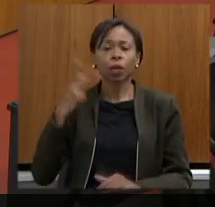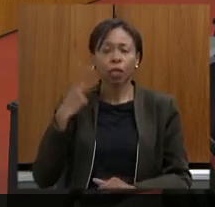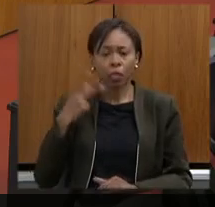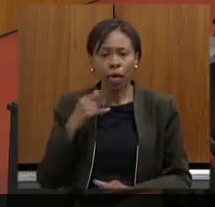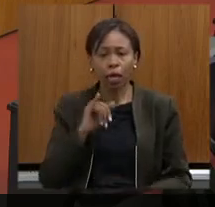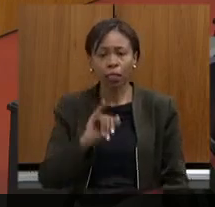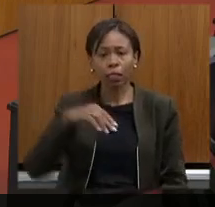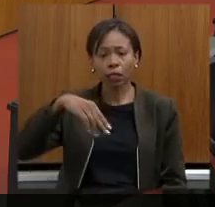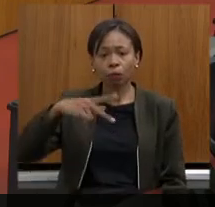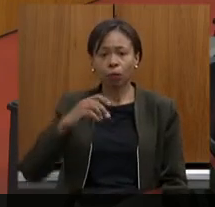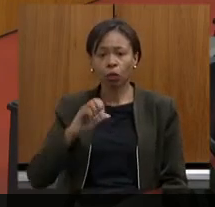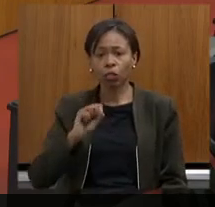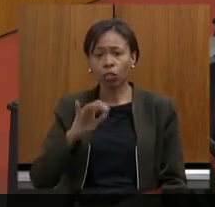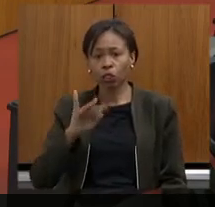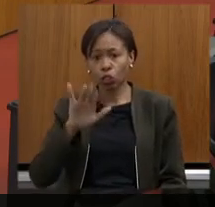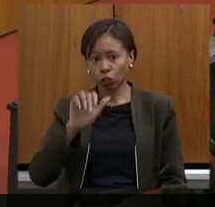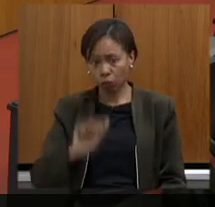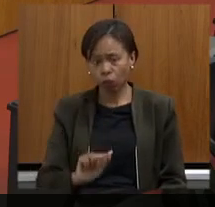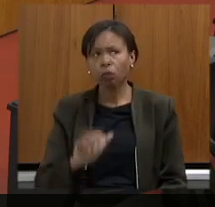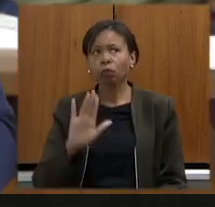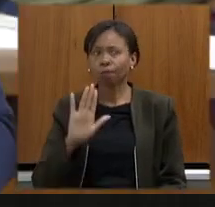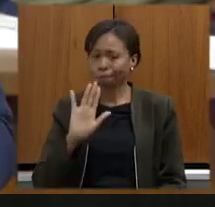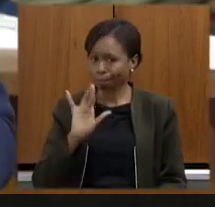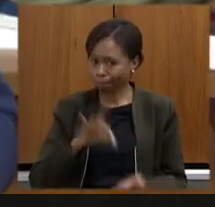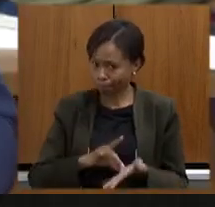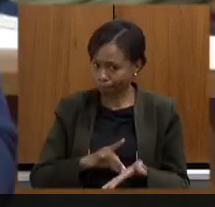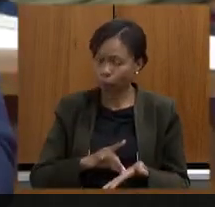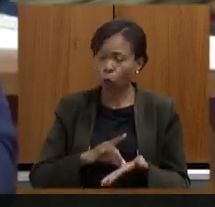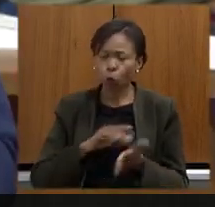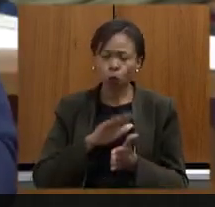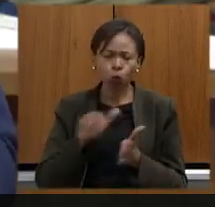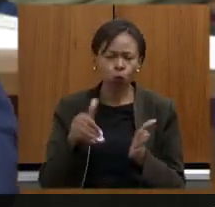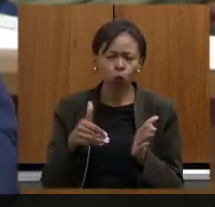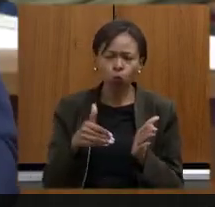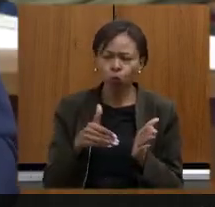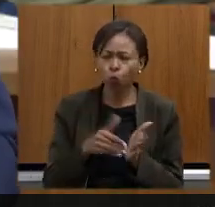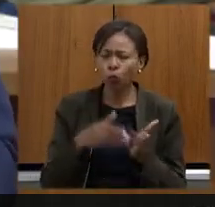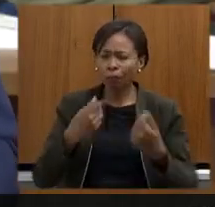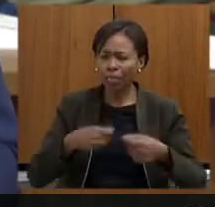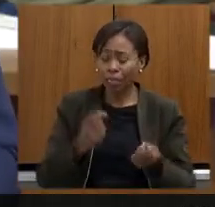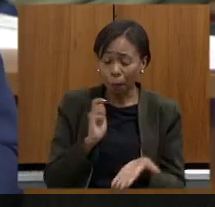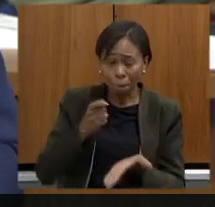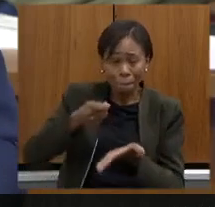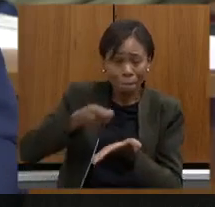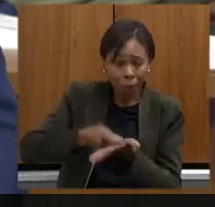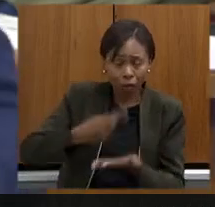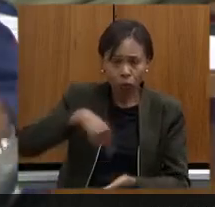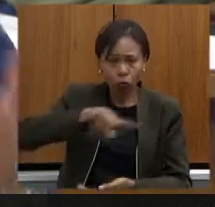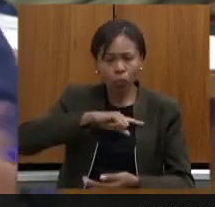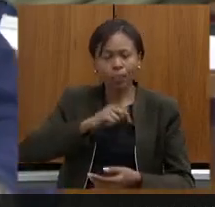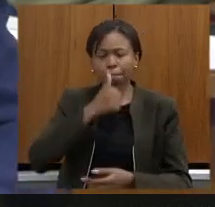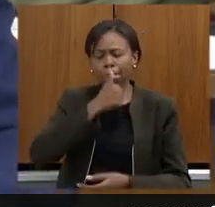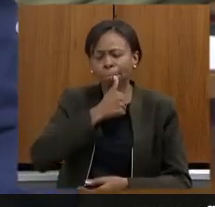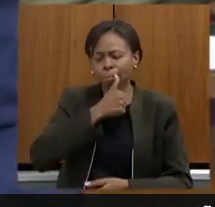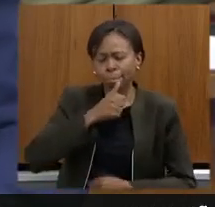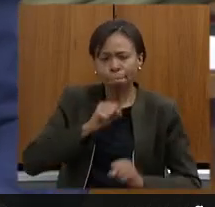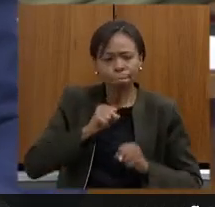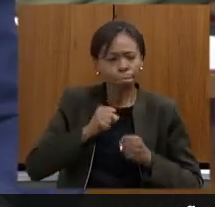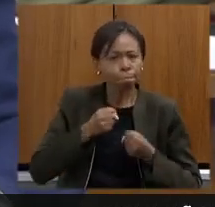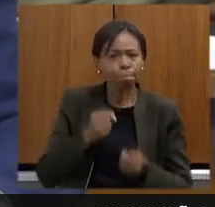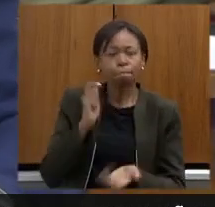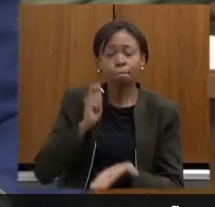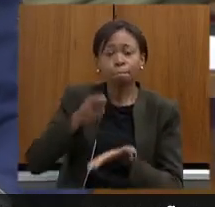tudo que está apto a ser estava apto a ser pago o nosso fizemos um esforço muito grande para poder fazer o pagamento que a gente sabe